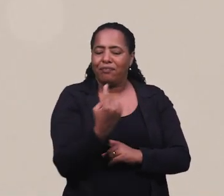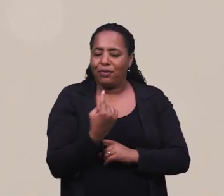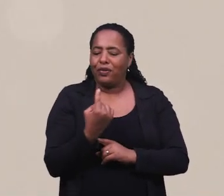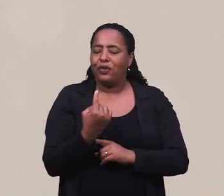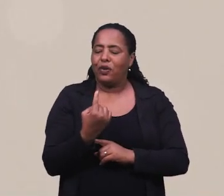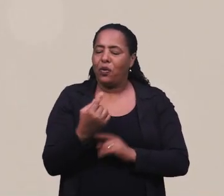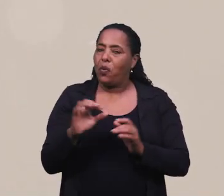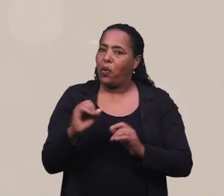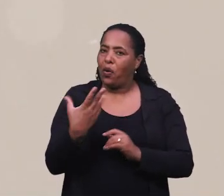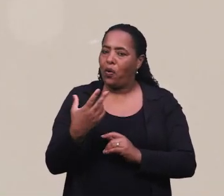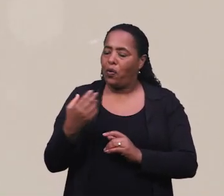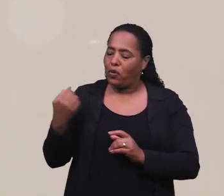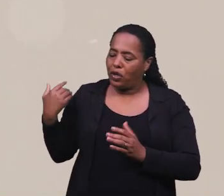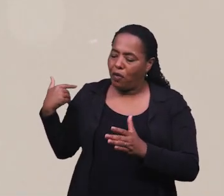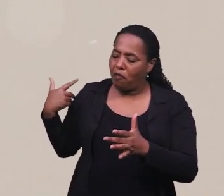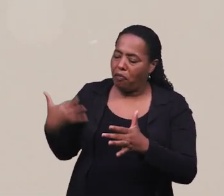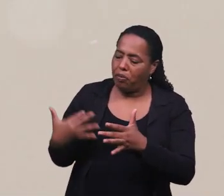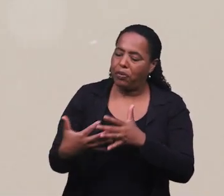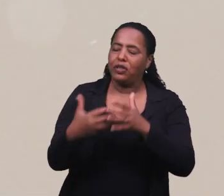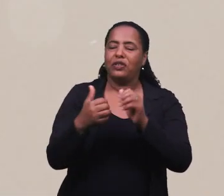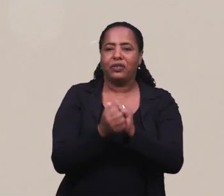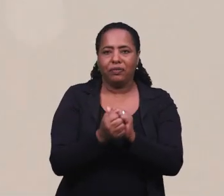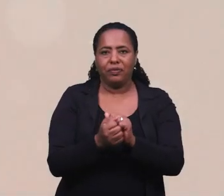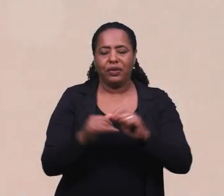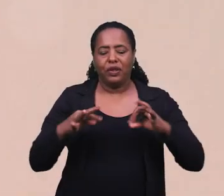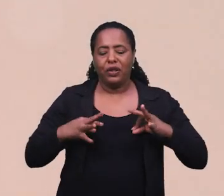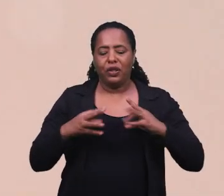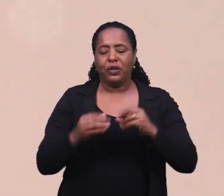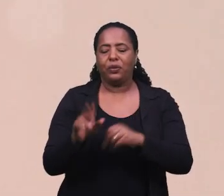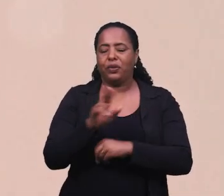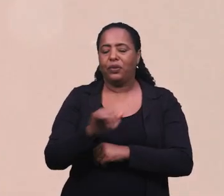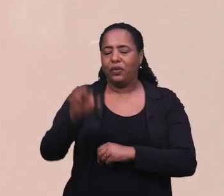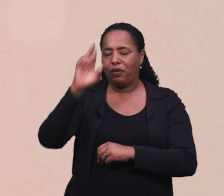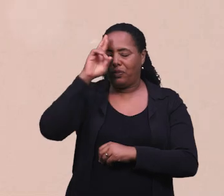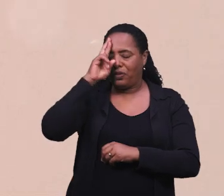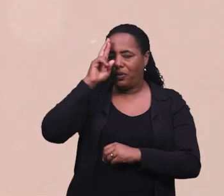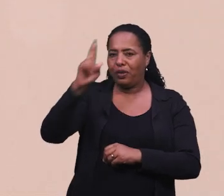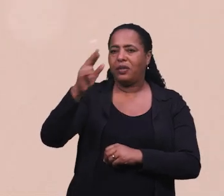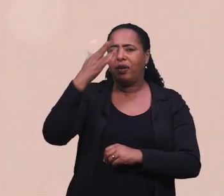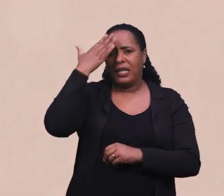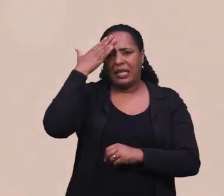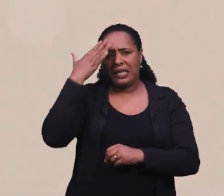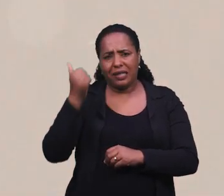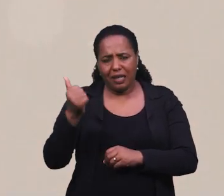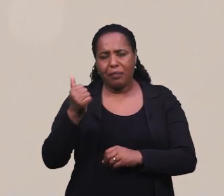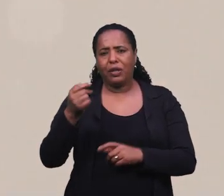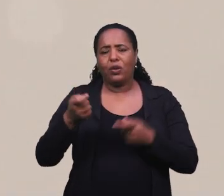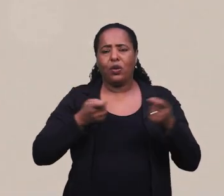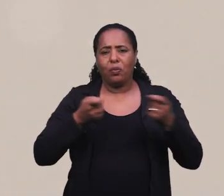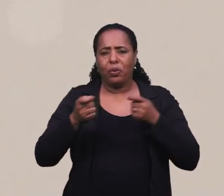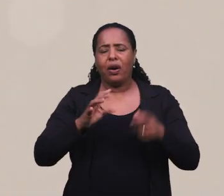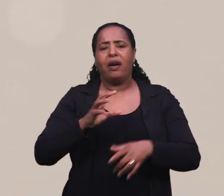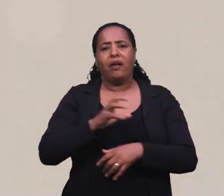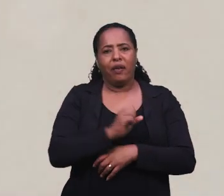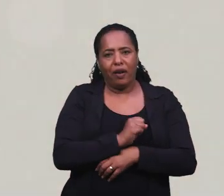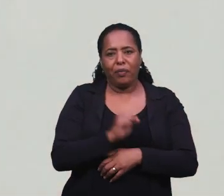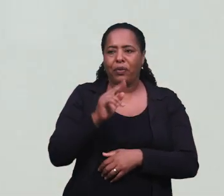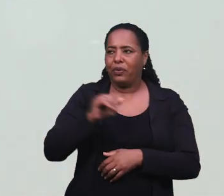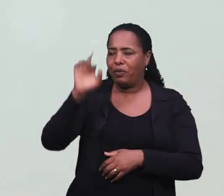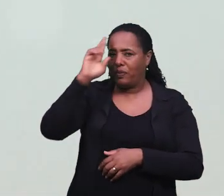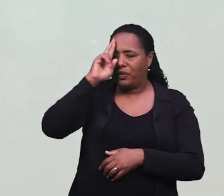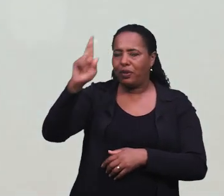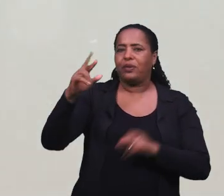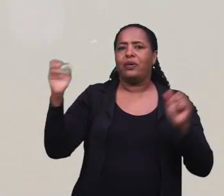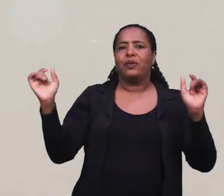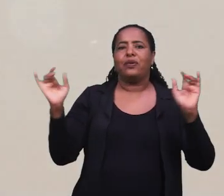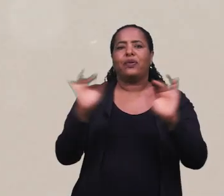respeito, merecem o nosso respeito, o nosso amor, pessoas que estão se achegando, pessoas que estão conosco há muito tempo na caminhada e que em tudo o